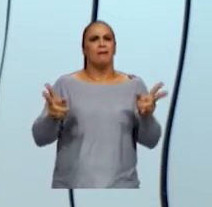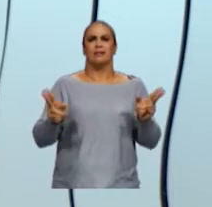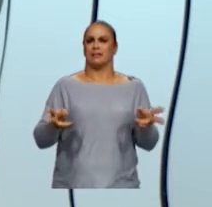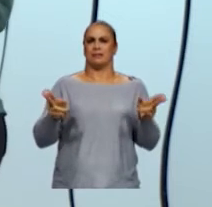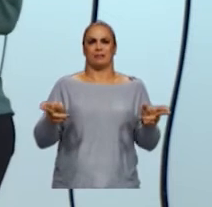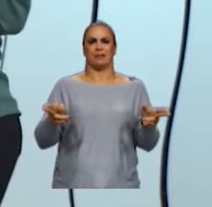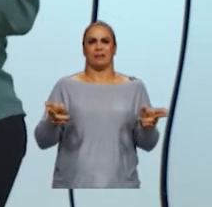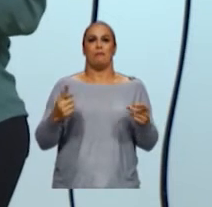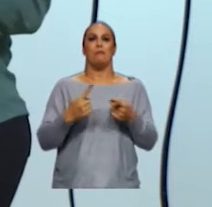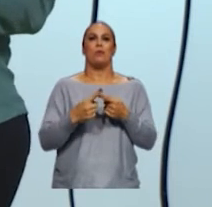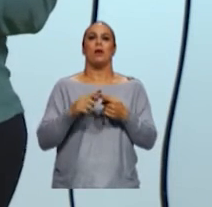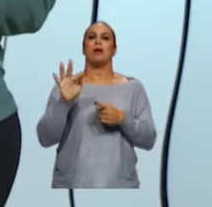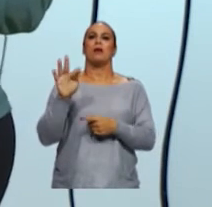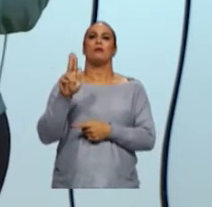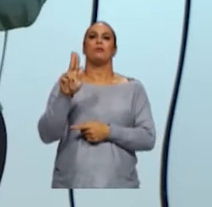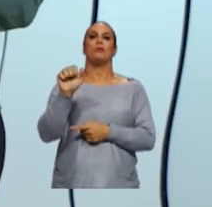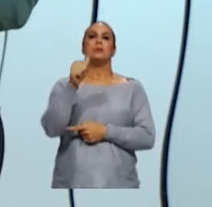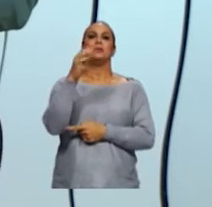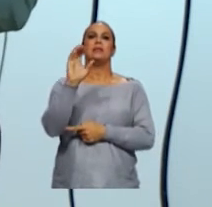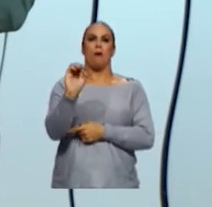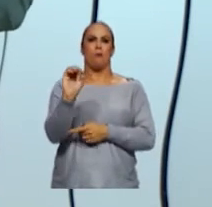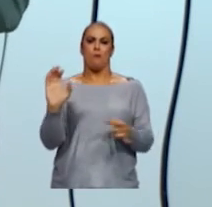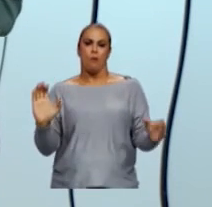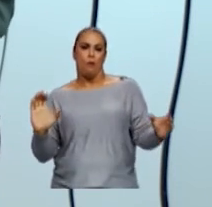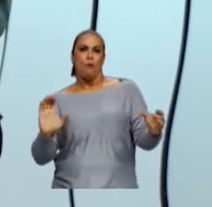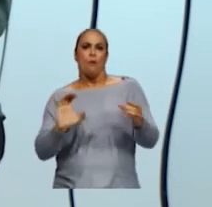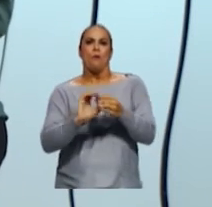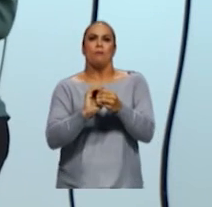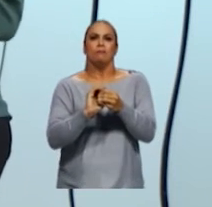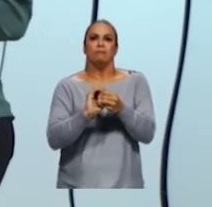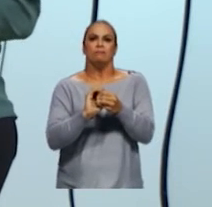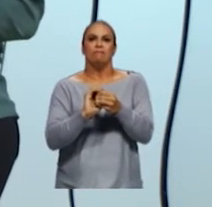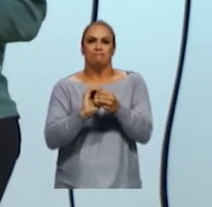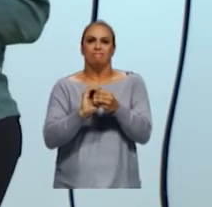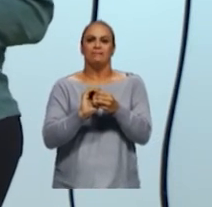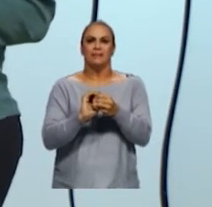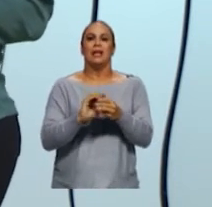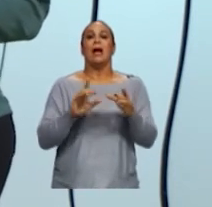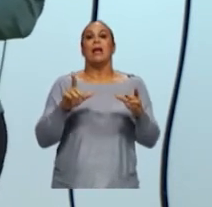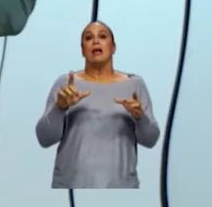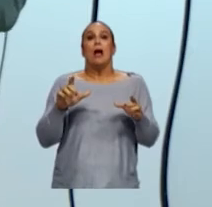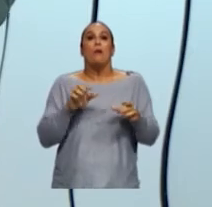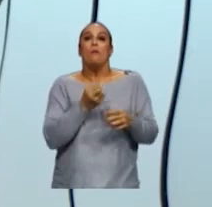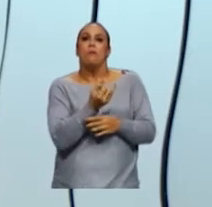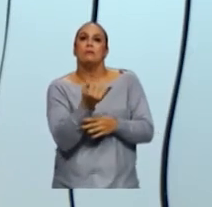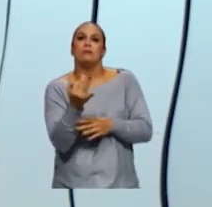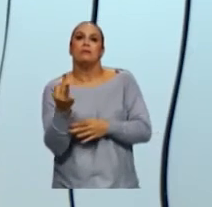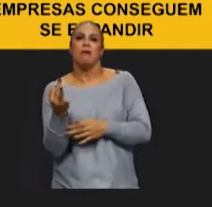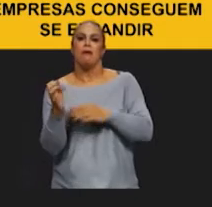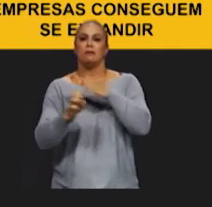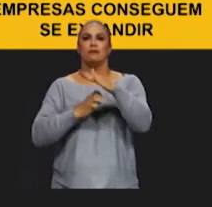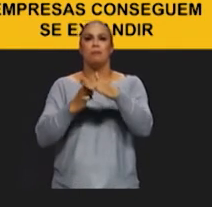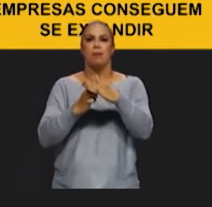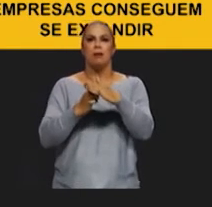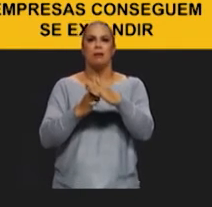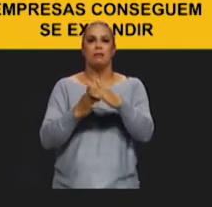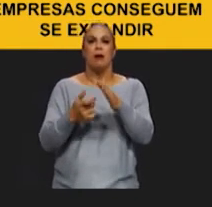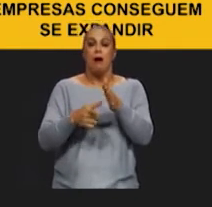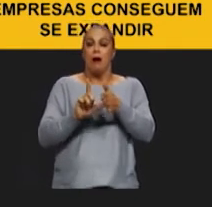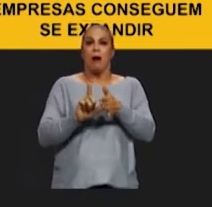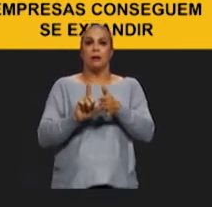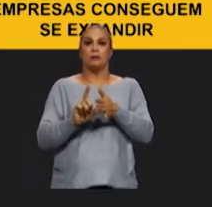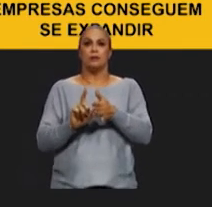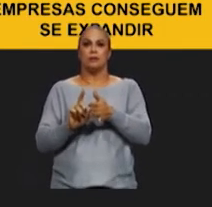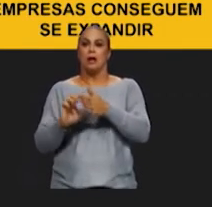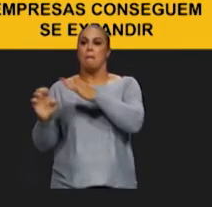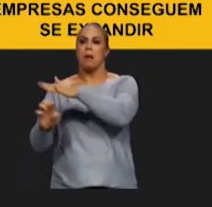fusão foi gerada. Então, há uma diminuição do número de empresas no mercado. E aí a gente vai ter um